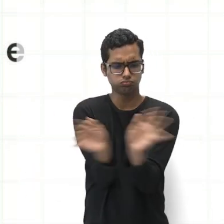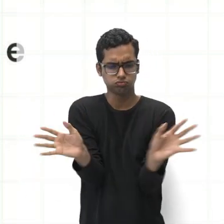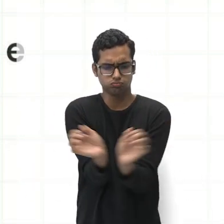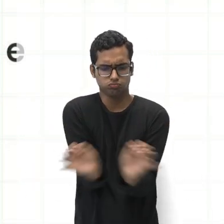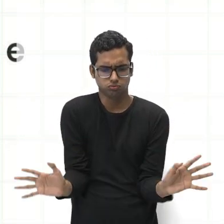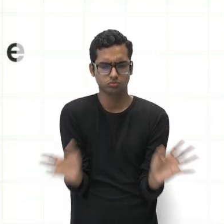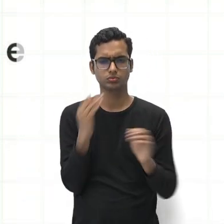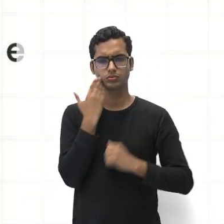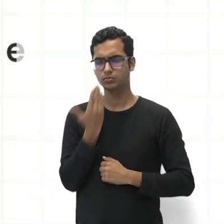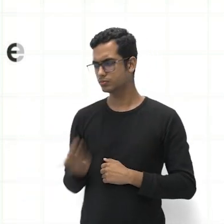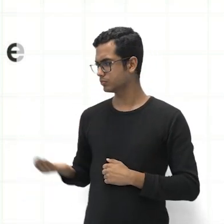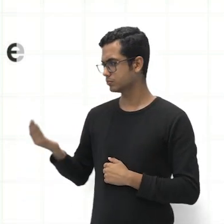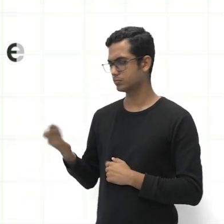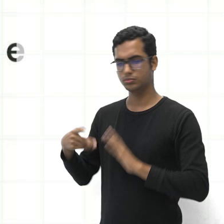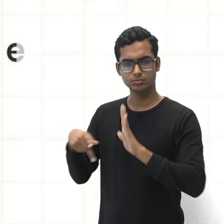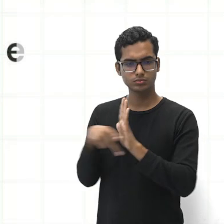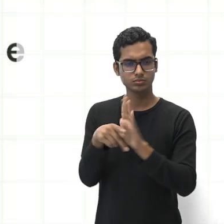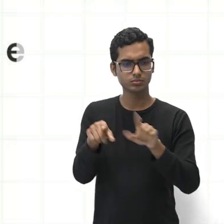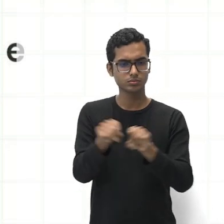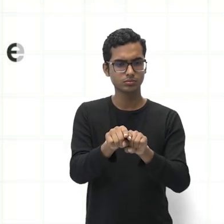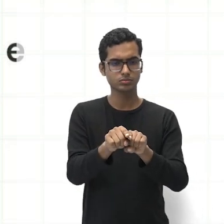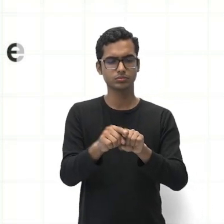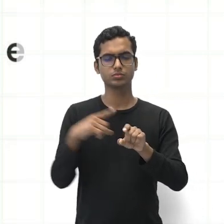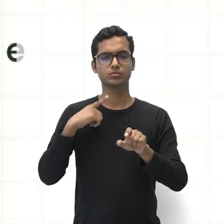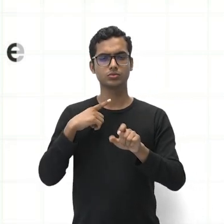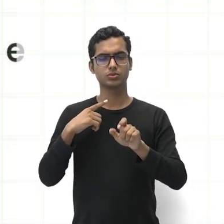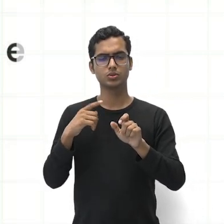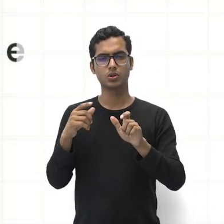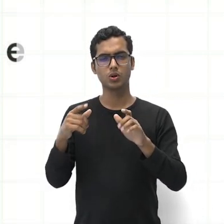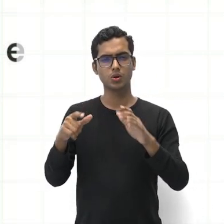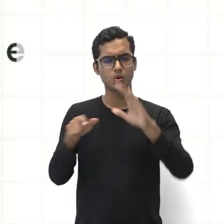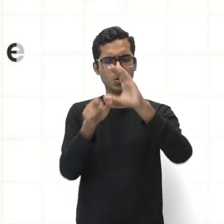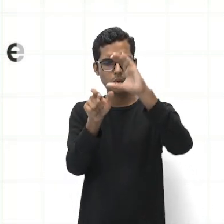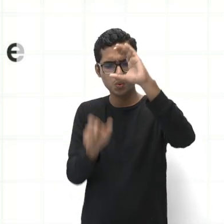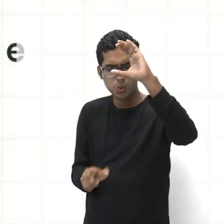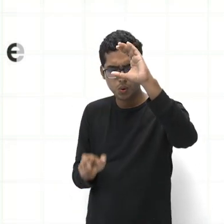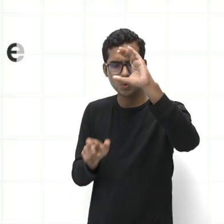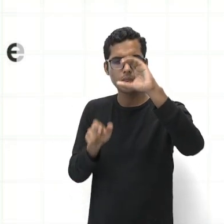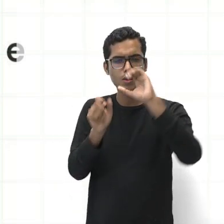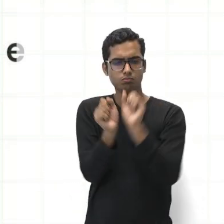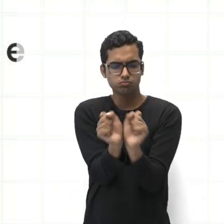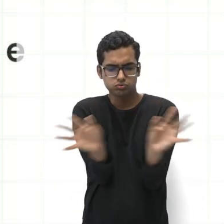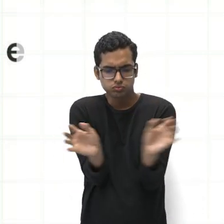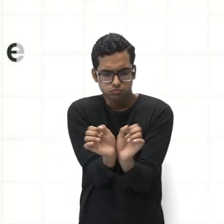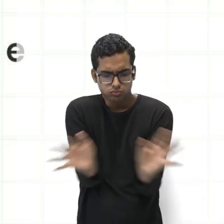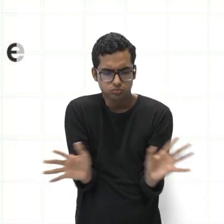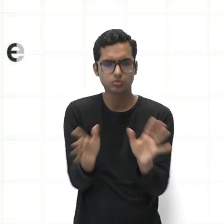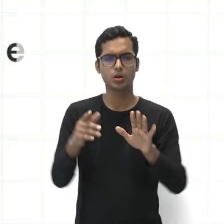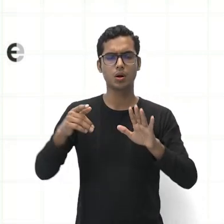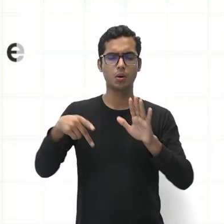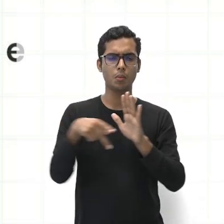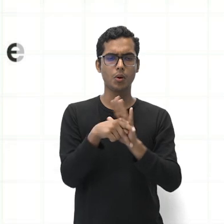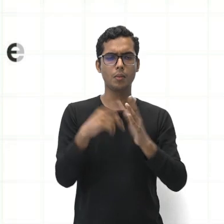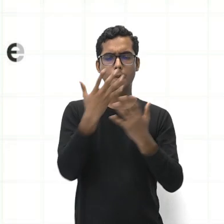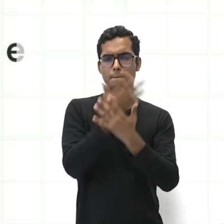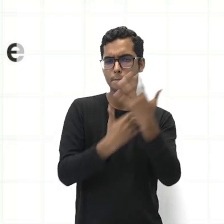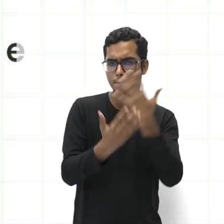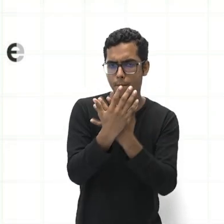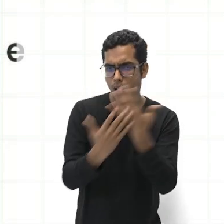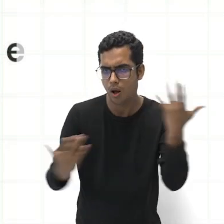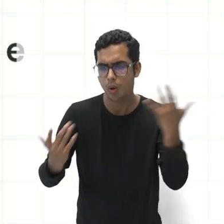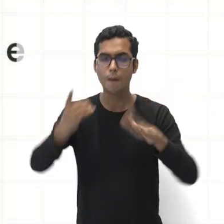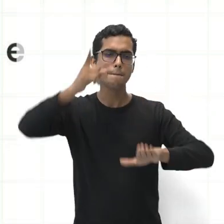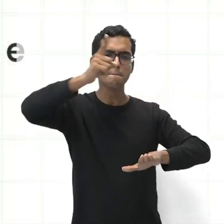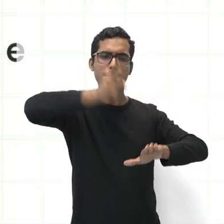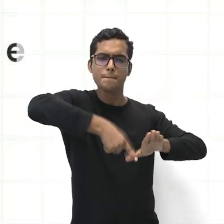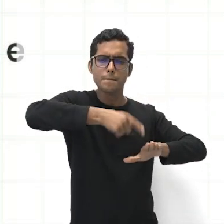falei para você, dedão da mão, dedão do pé, vão se espalhar pelo corpo inteiro. O sistema nervoso periférico é